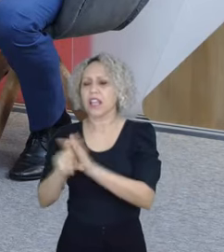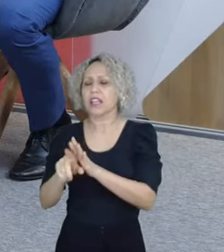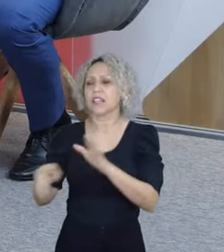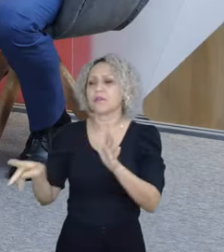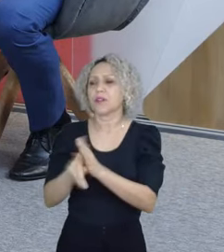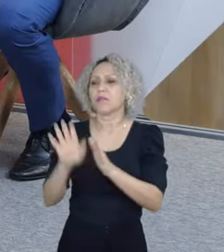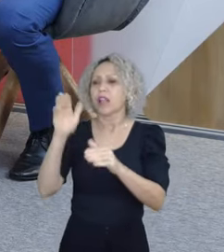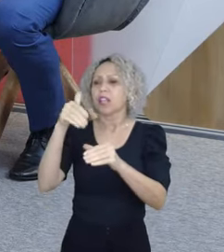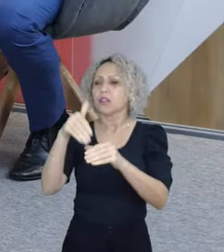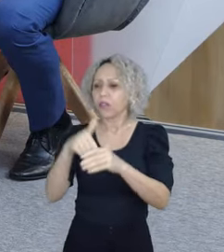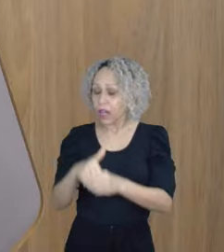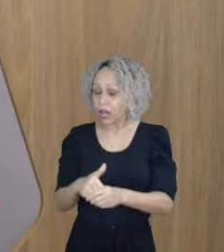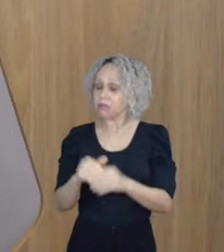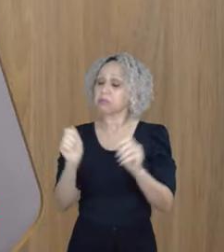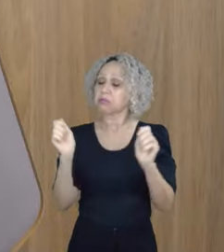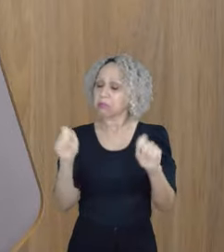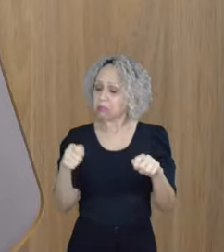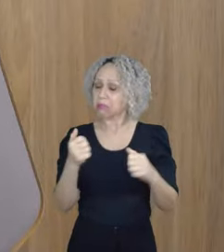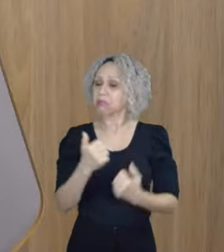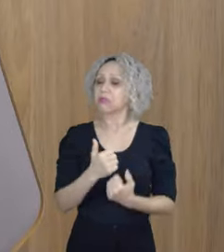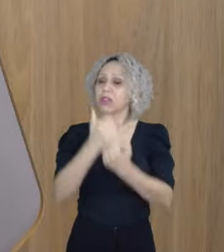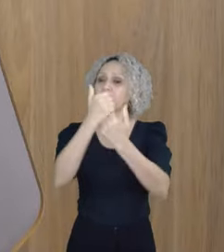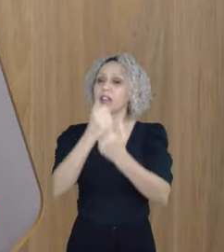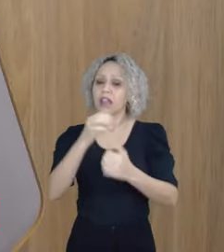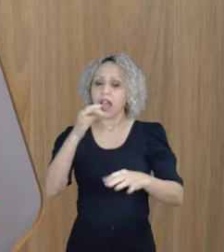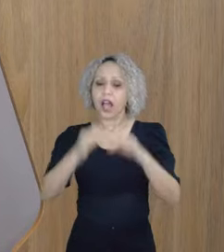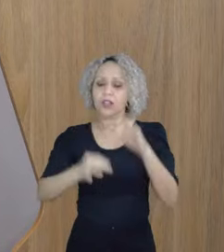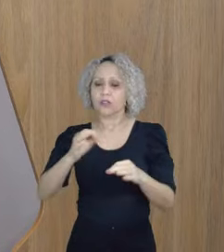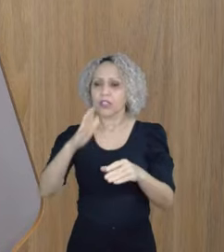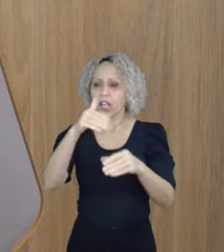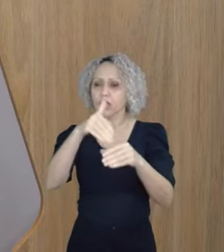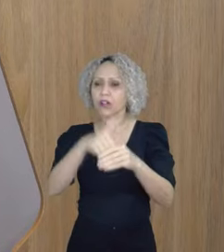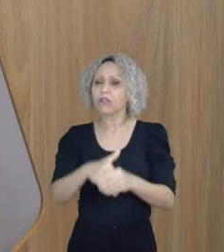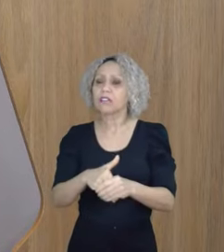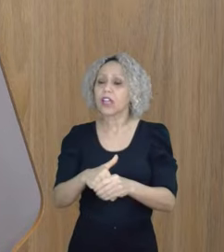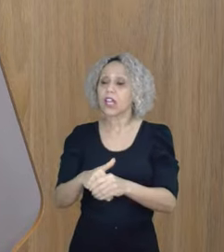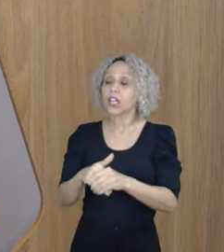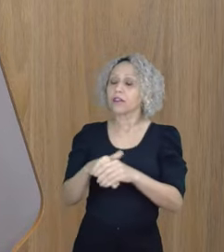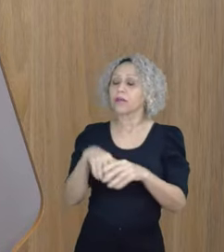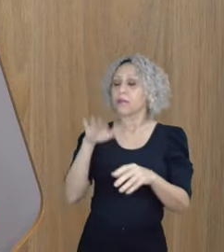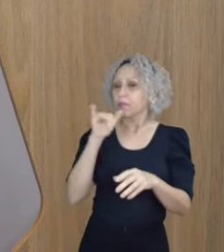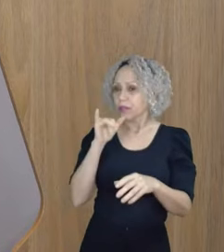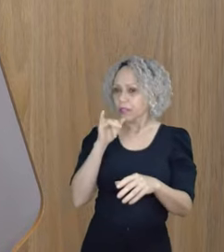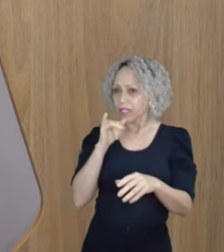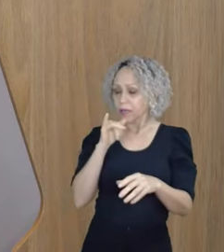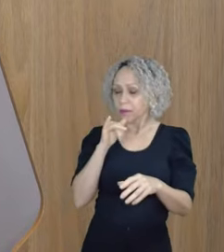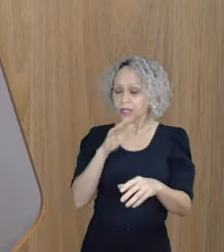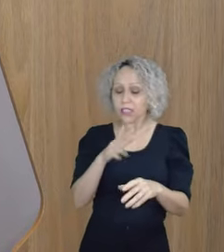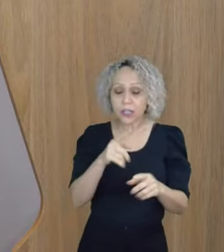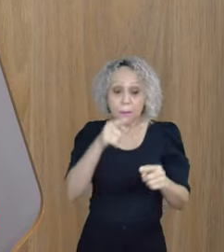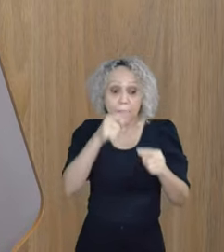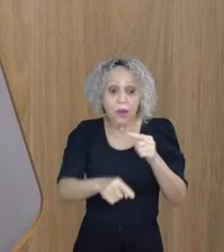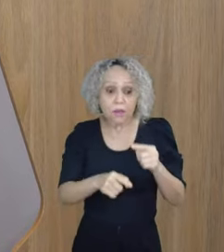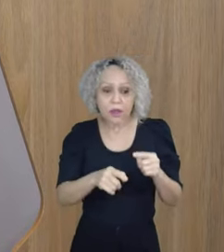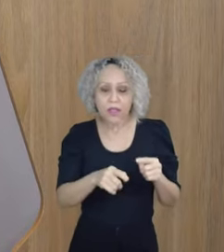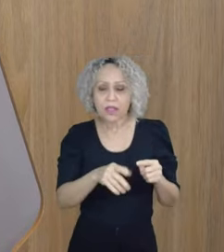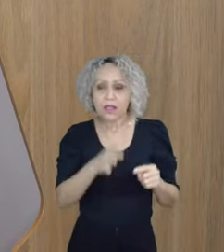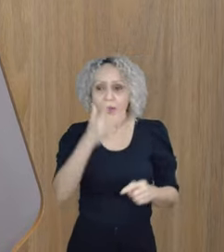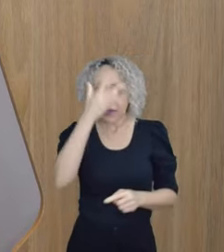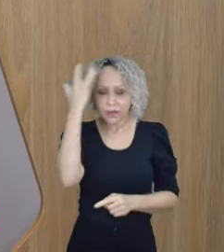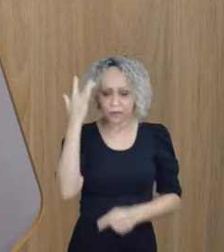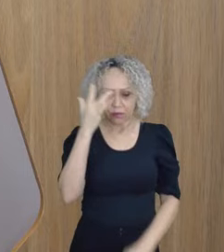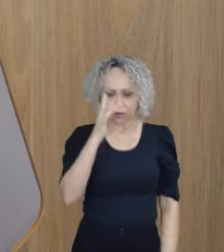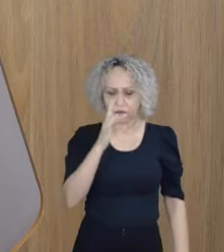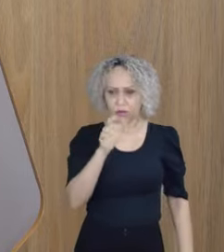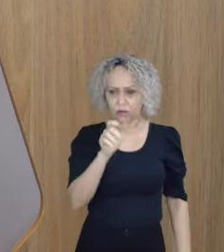dá condições à Justiça Eleitoral de proibir esse tipo de mudança absurda. O que eu estou